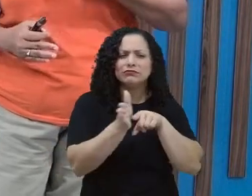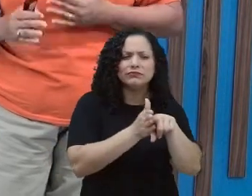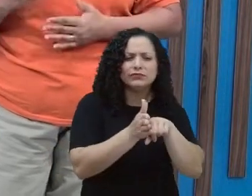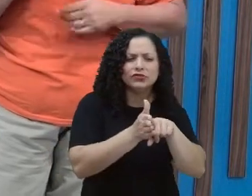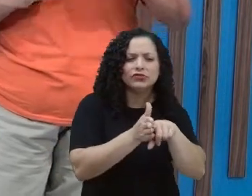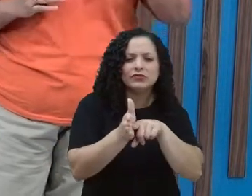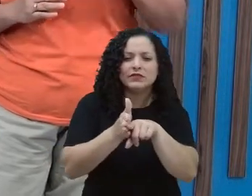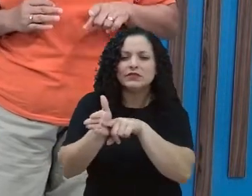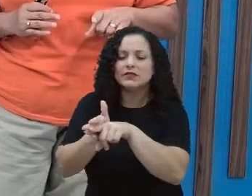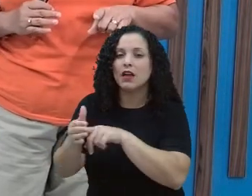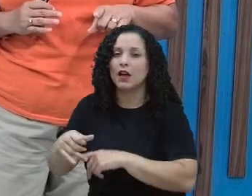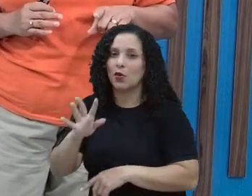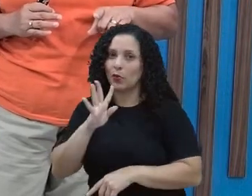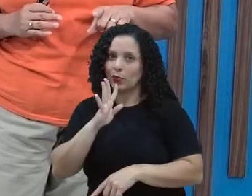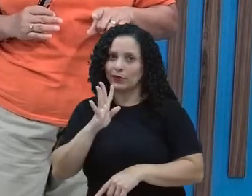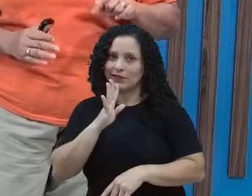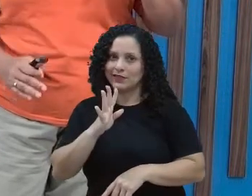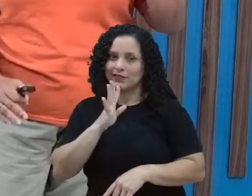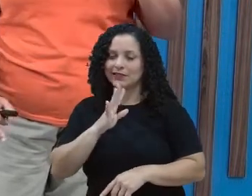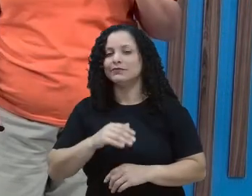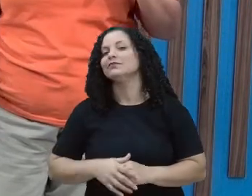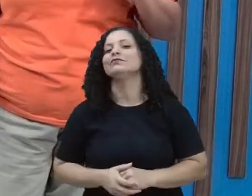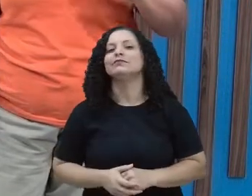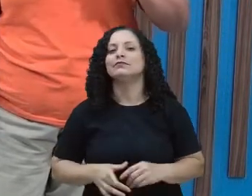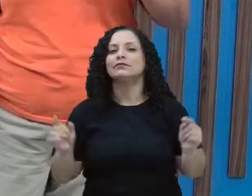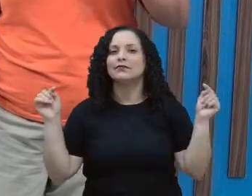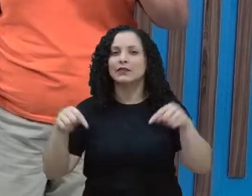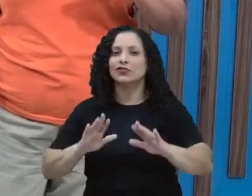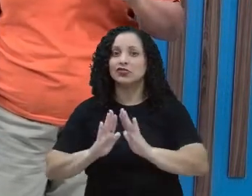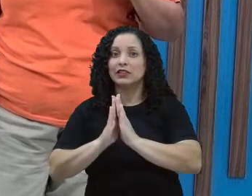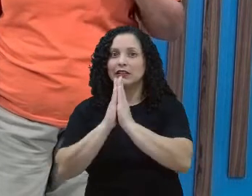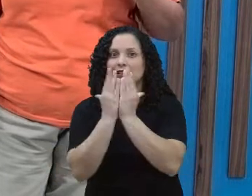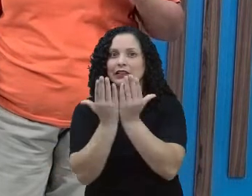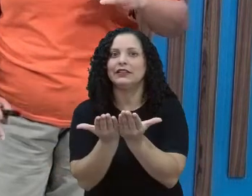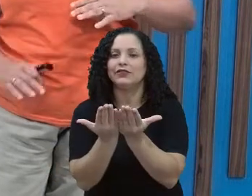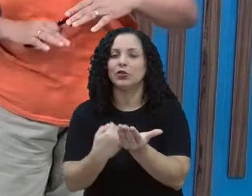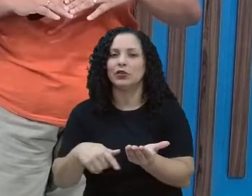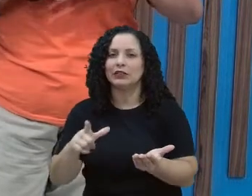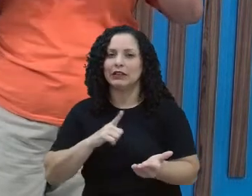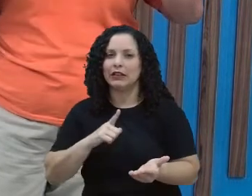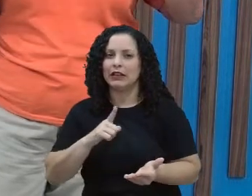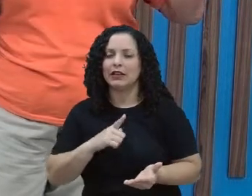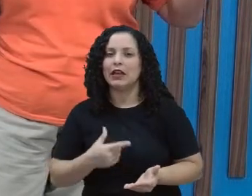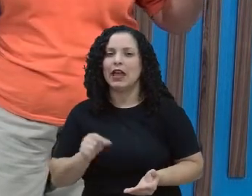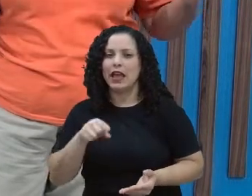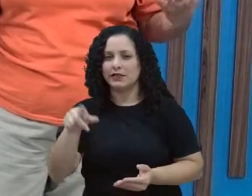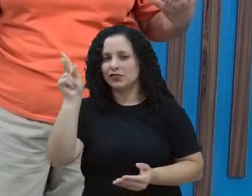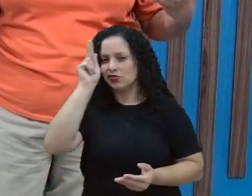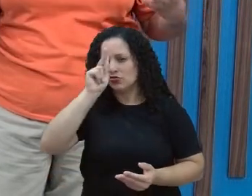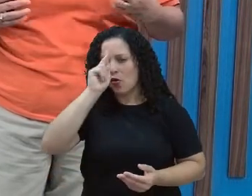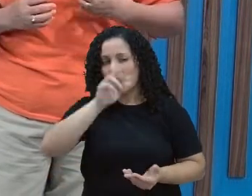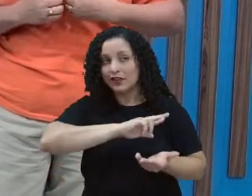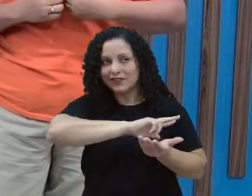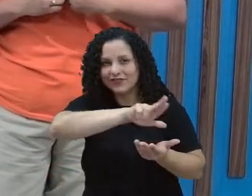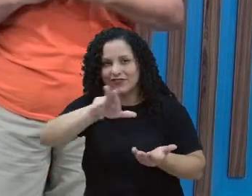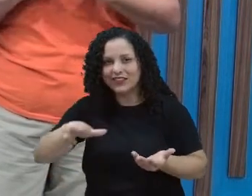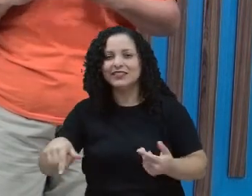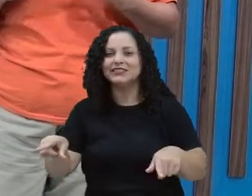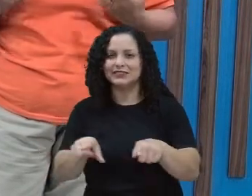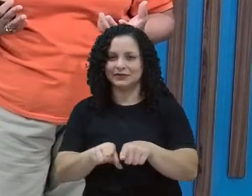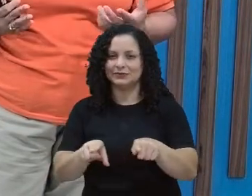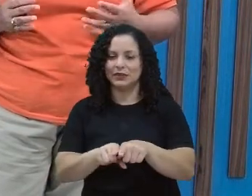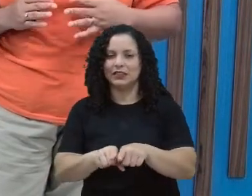para conhecer. Inclusive, professora, neste livro tem esta lenda e tem outras lendas. Então, é um